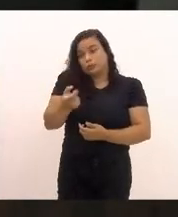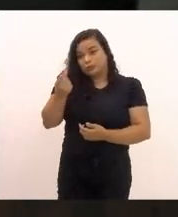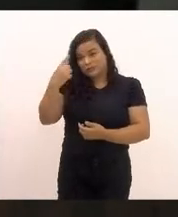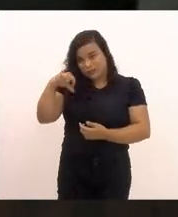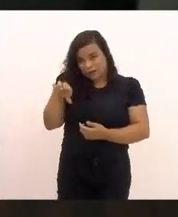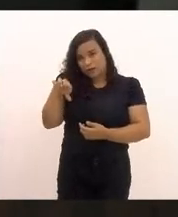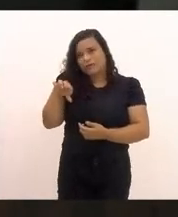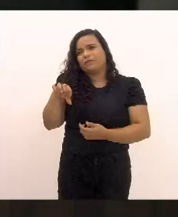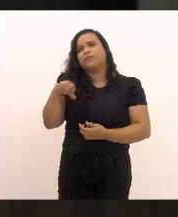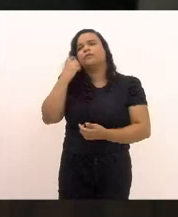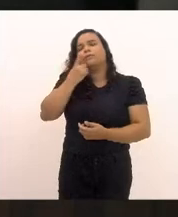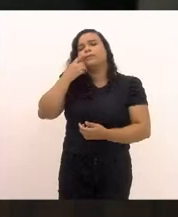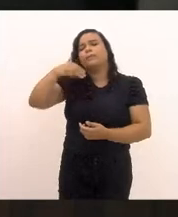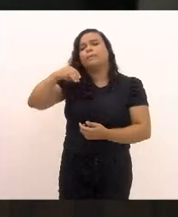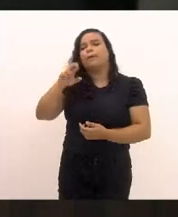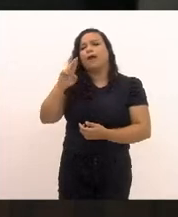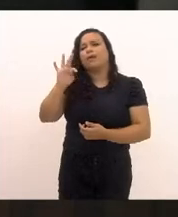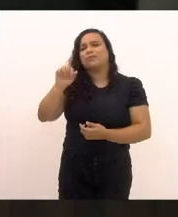deputada Marta Rocha.